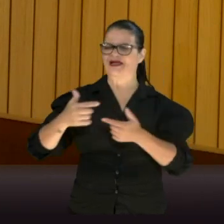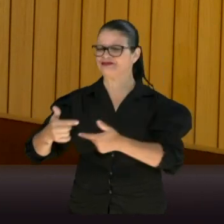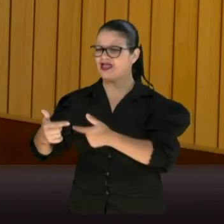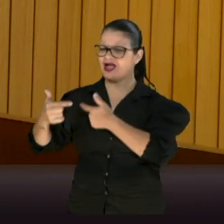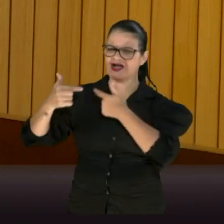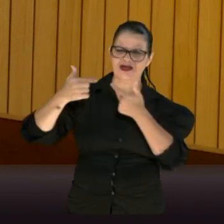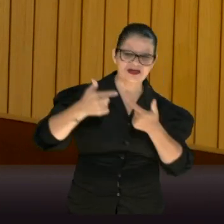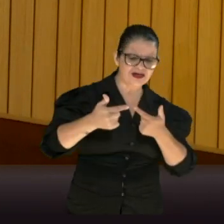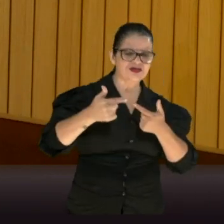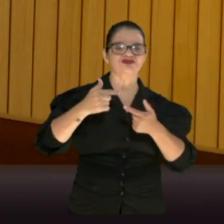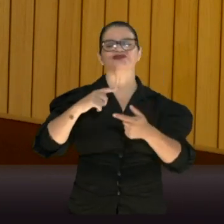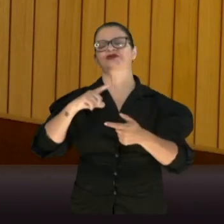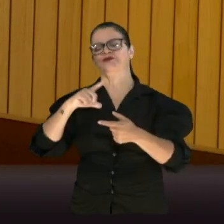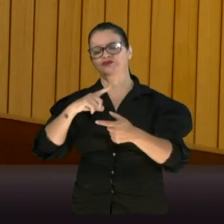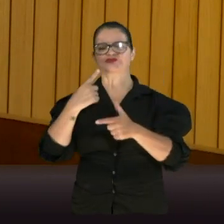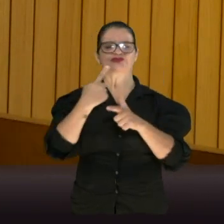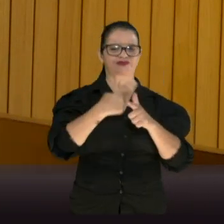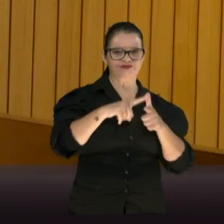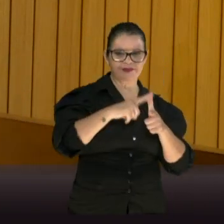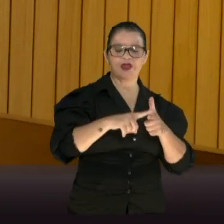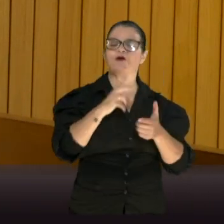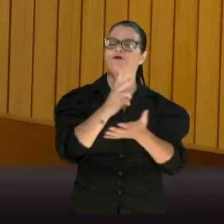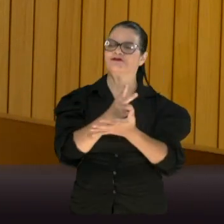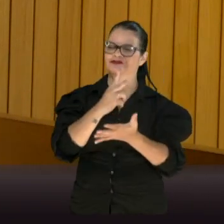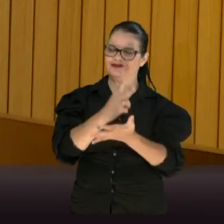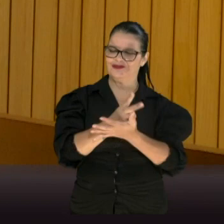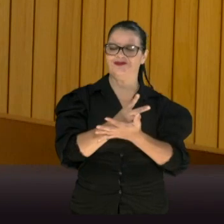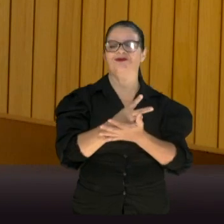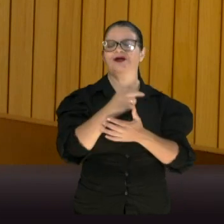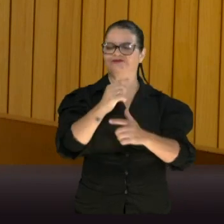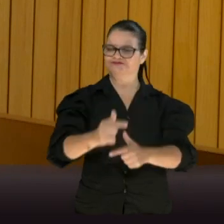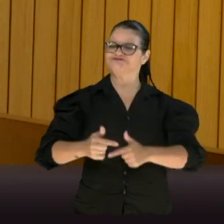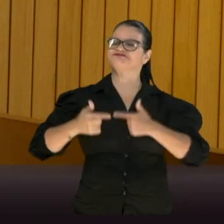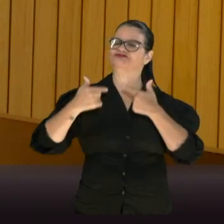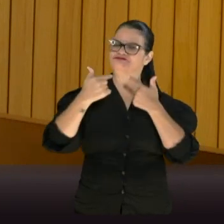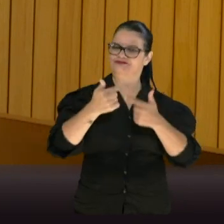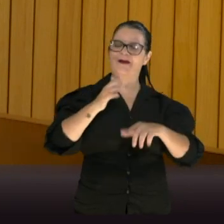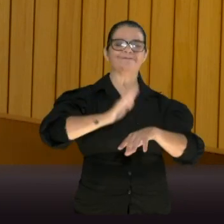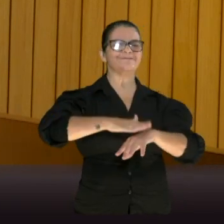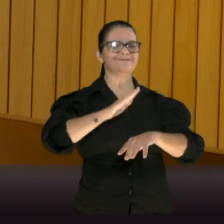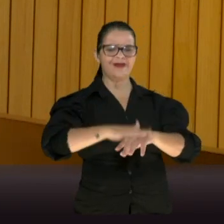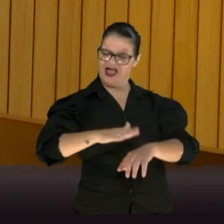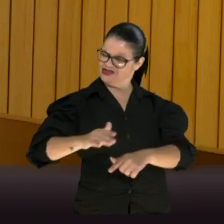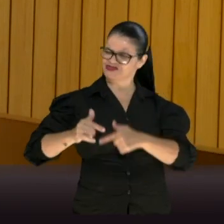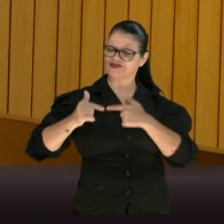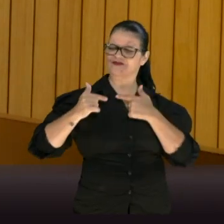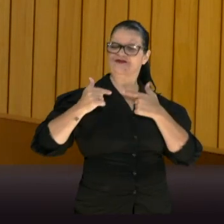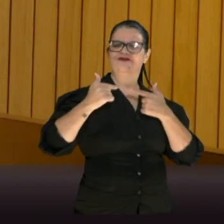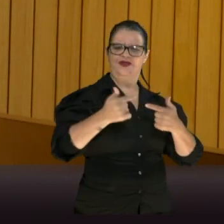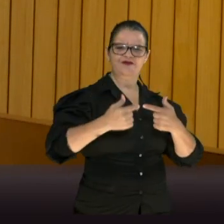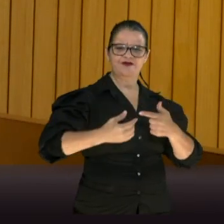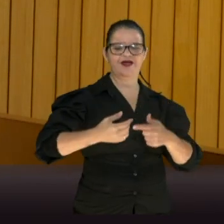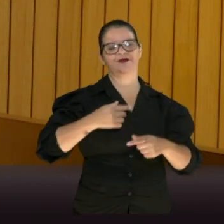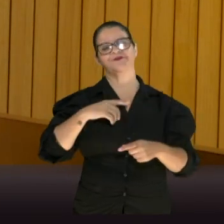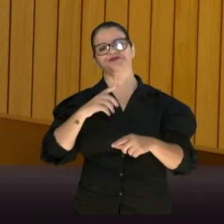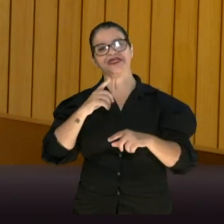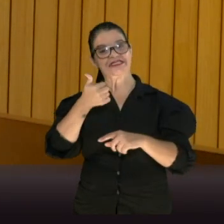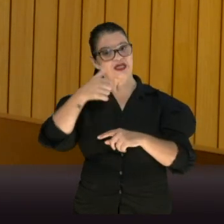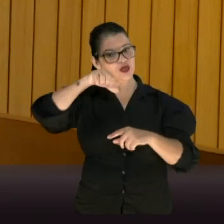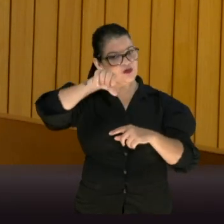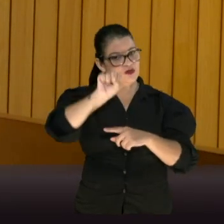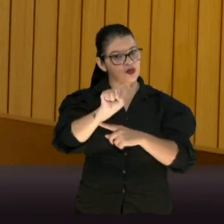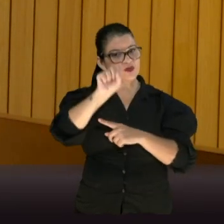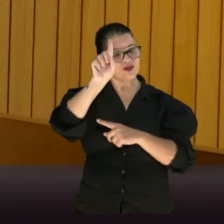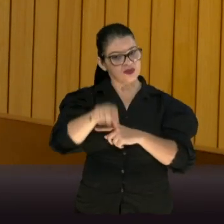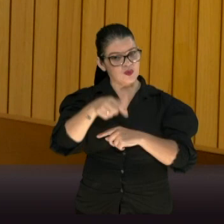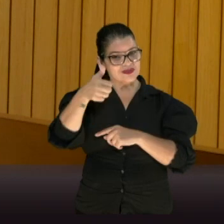mas continua viva, presidente. Continua mais viva do que nunca. E 198 anos não são